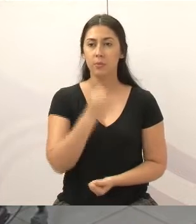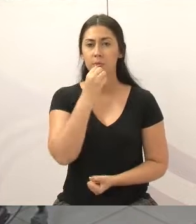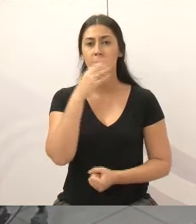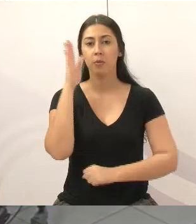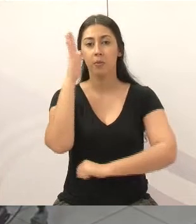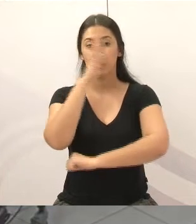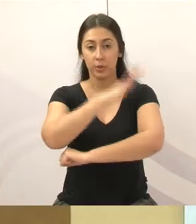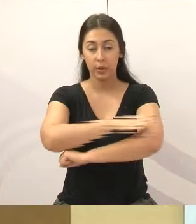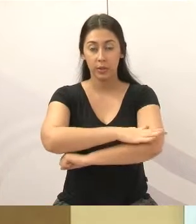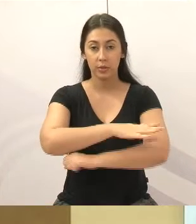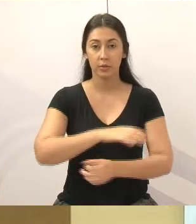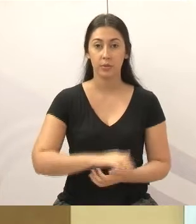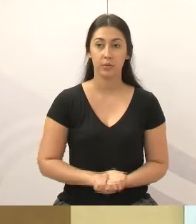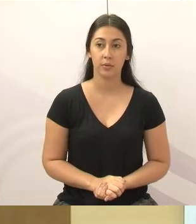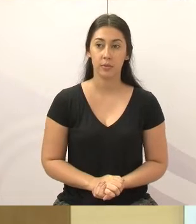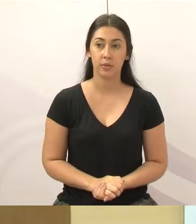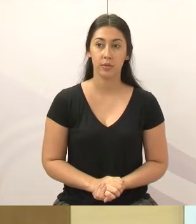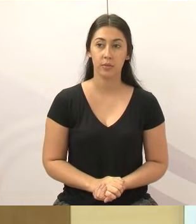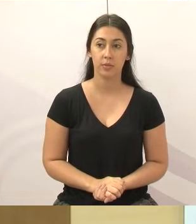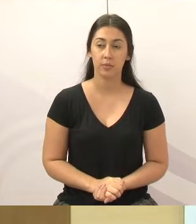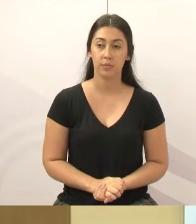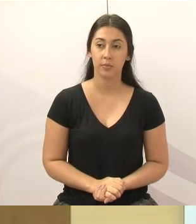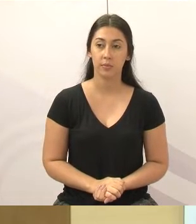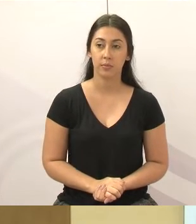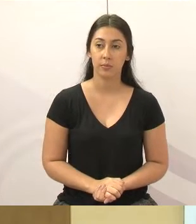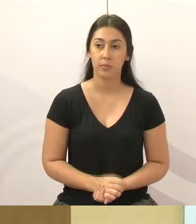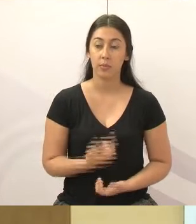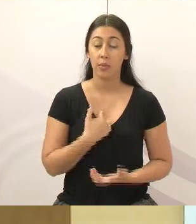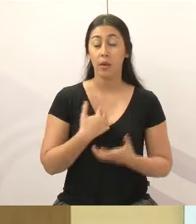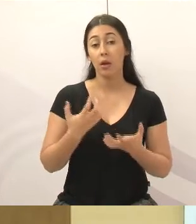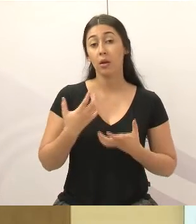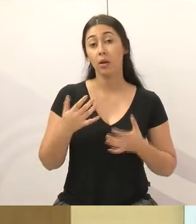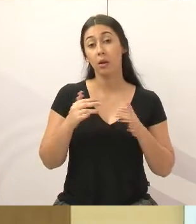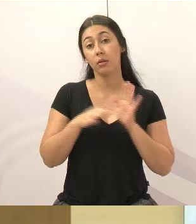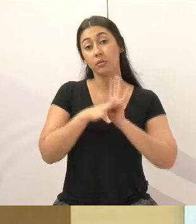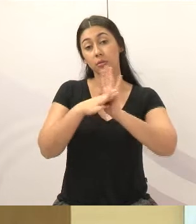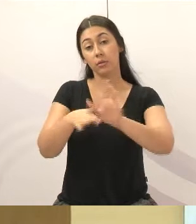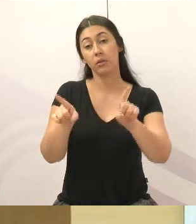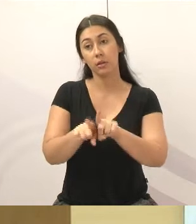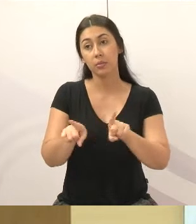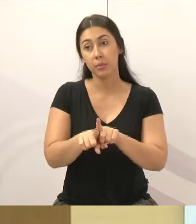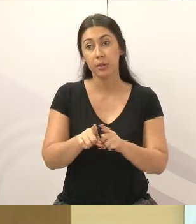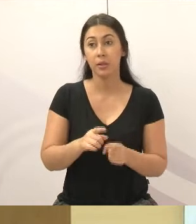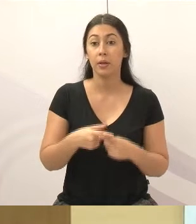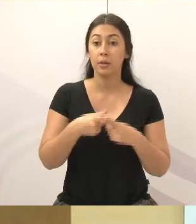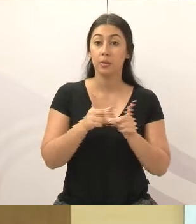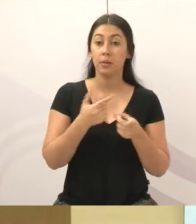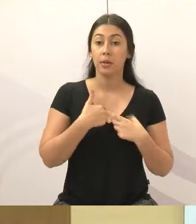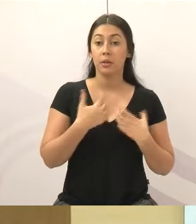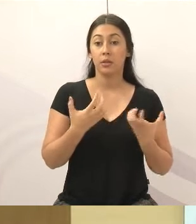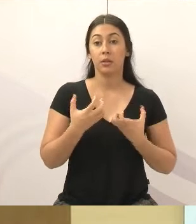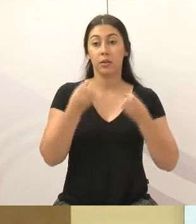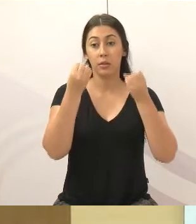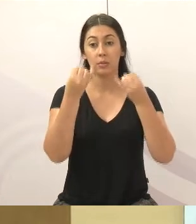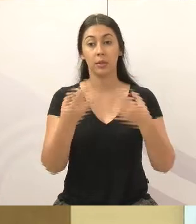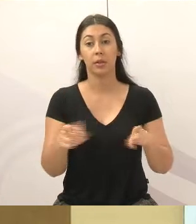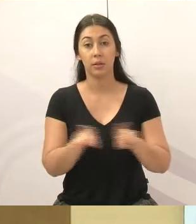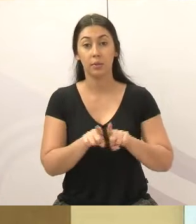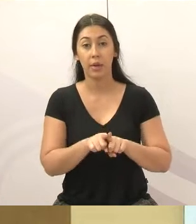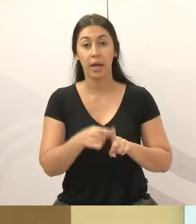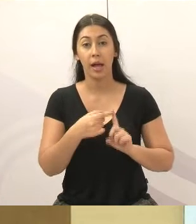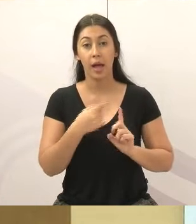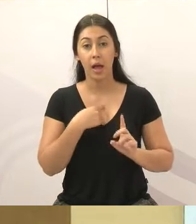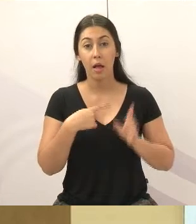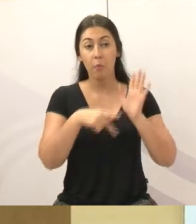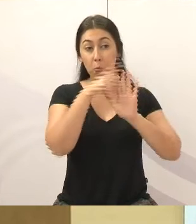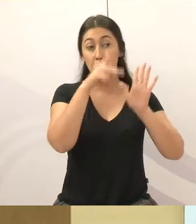né? Boa tarde a todos. Eu gostaria de contribuir também com esse projeto, mas gostaria de falar também a respeito de um projeto que eu retirei